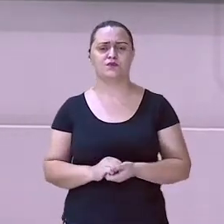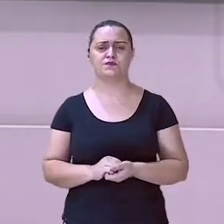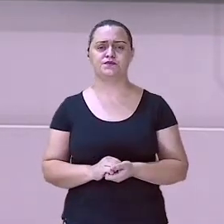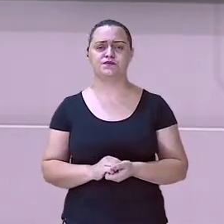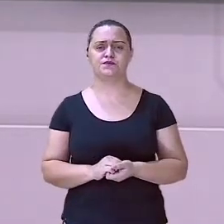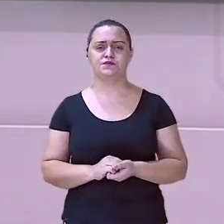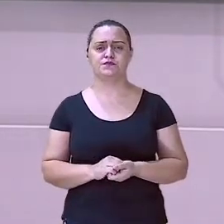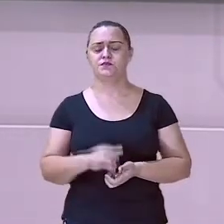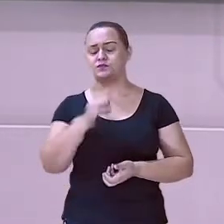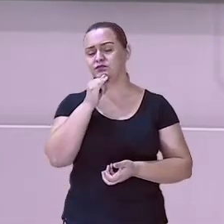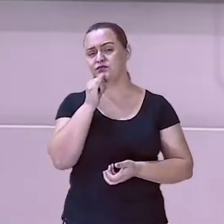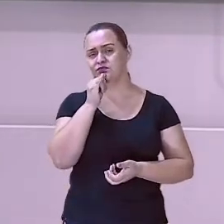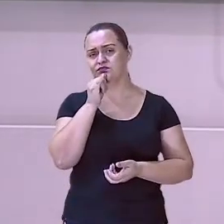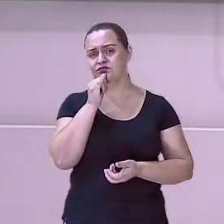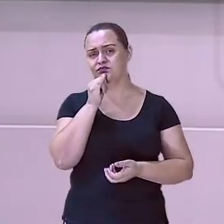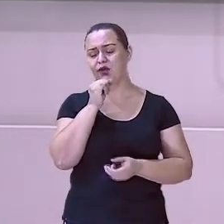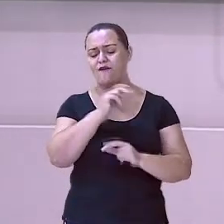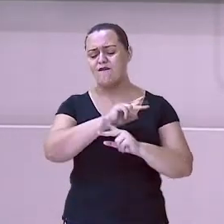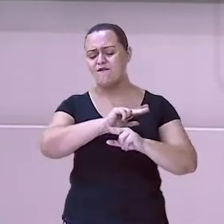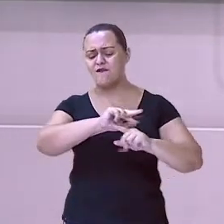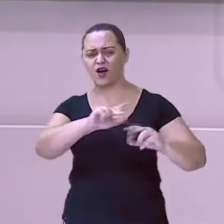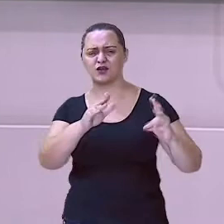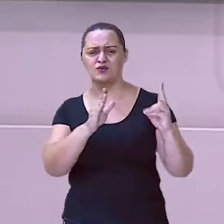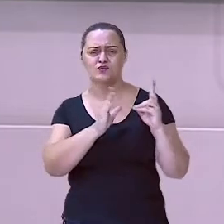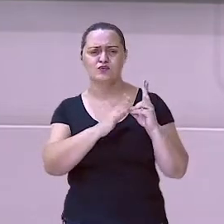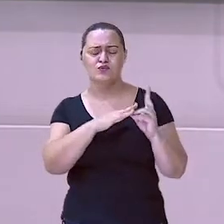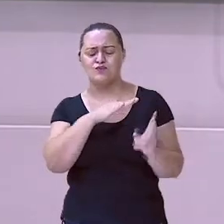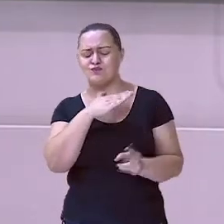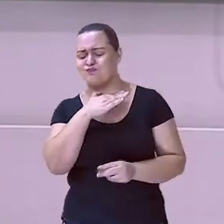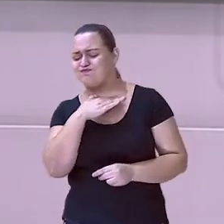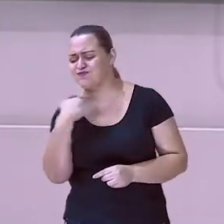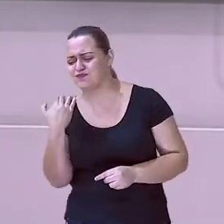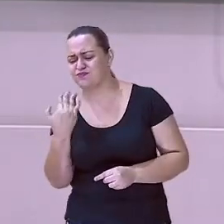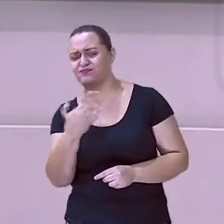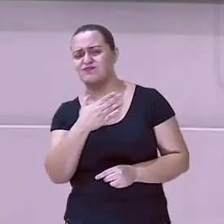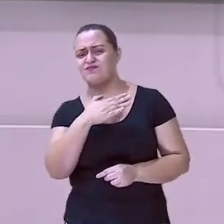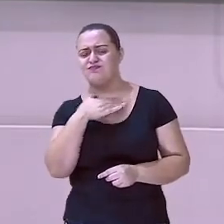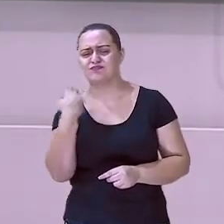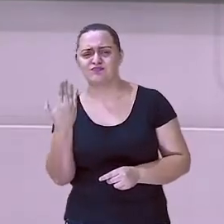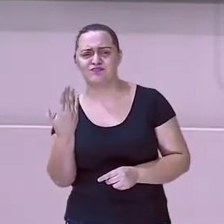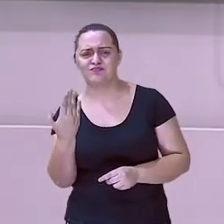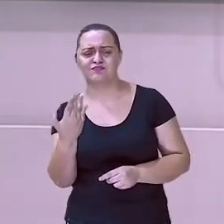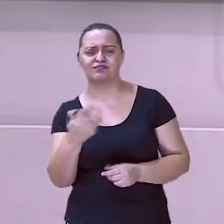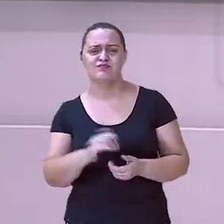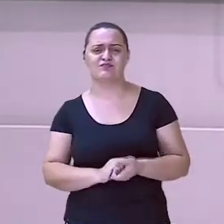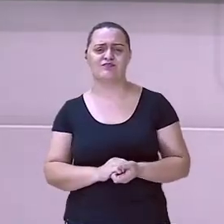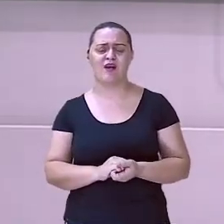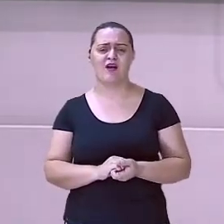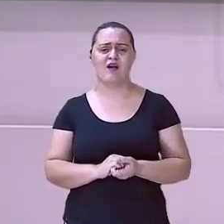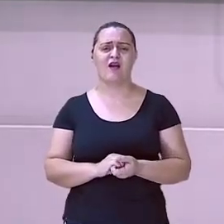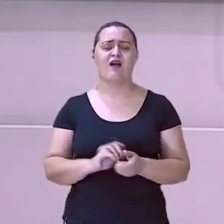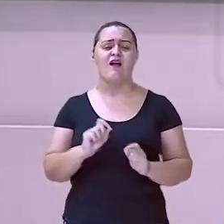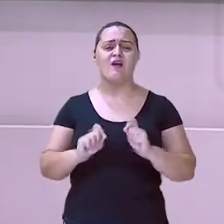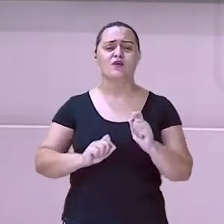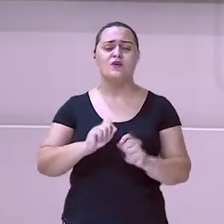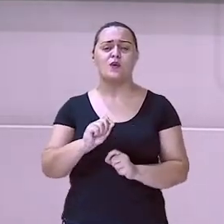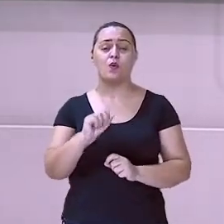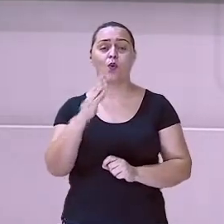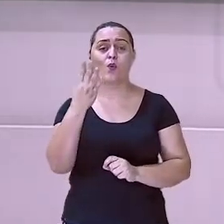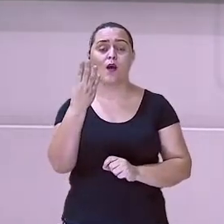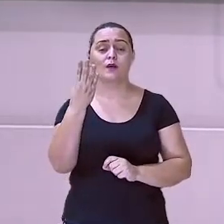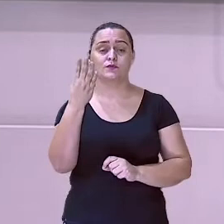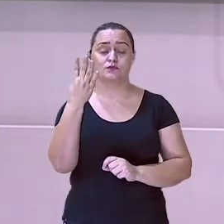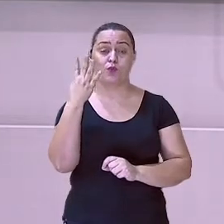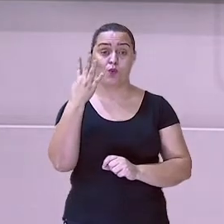Muitos indígenas morreram, eram aproximadamente 4 milhões de indígenas, e hoje